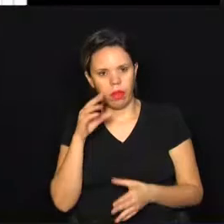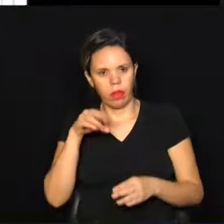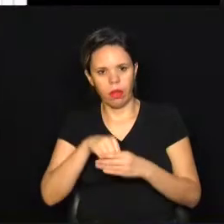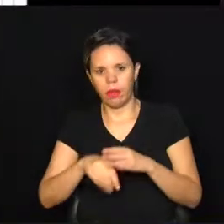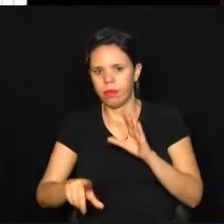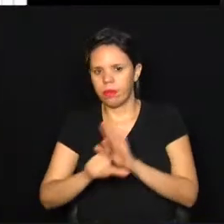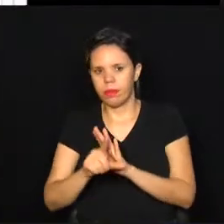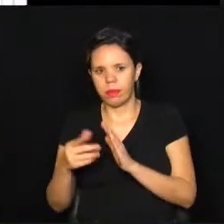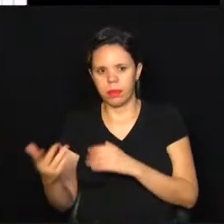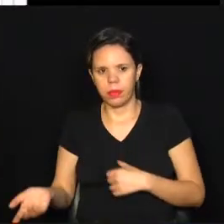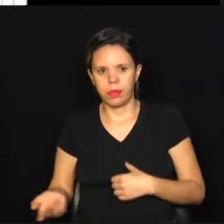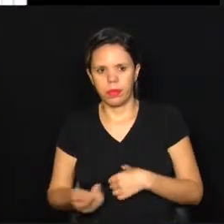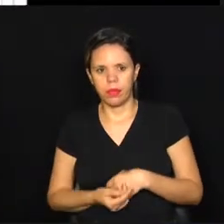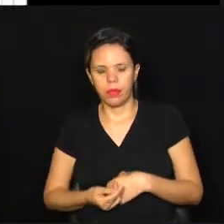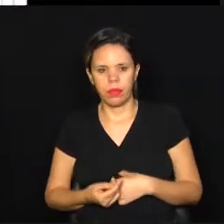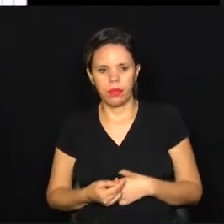legal,